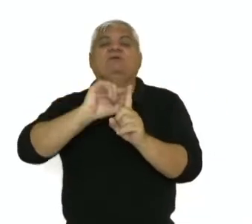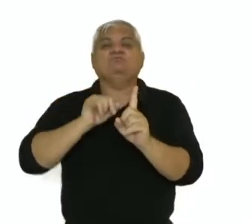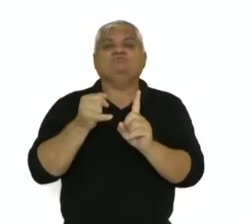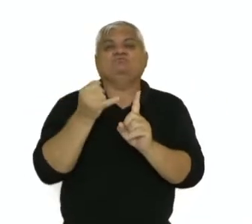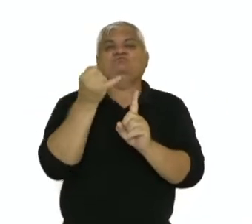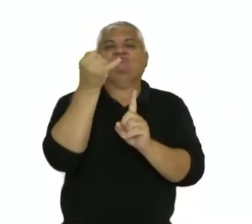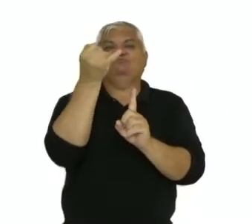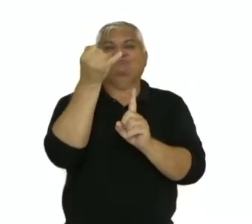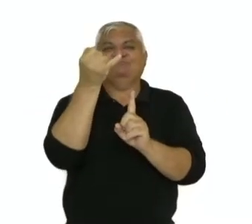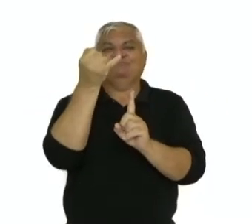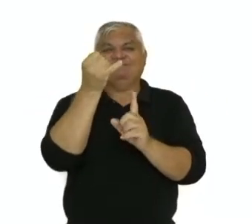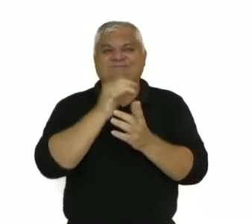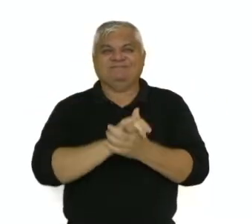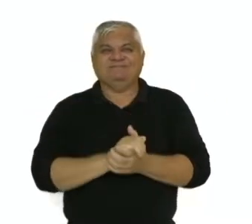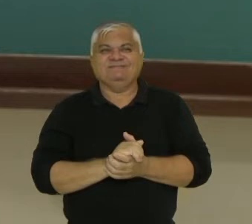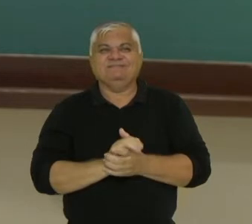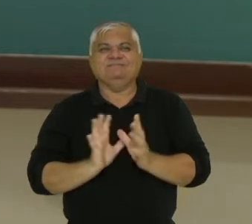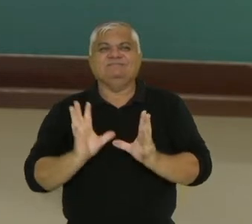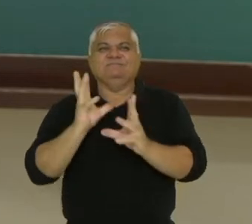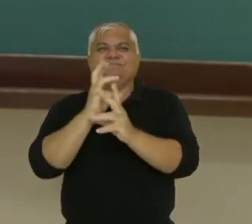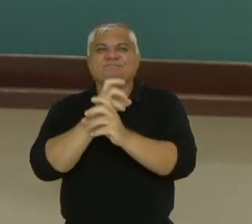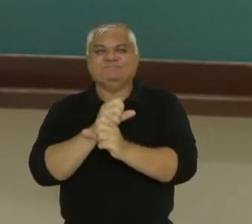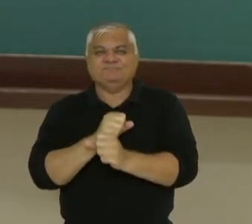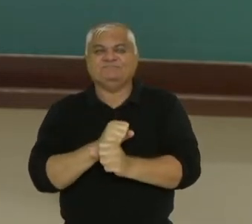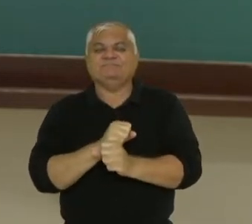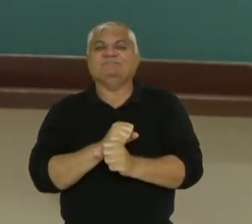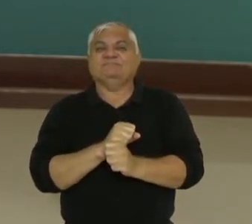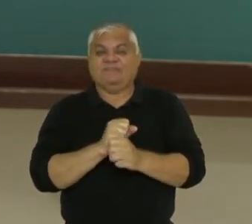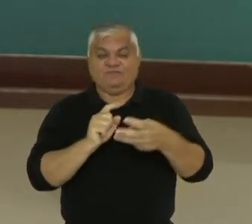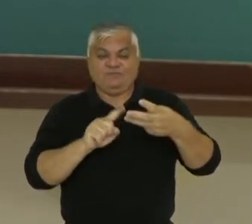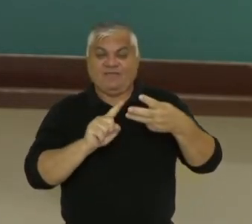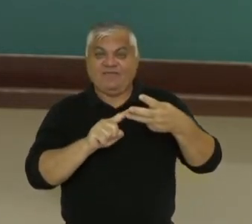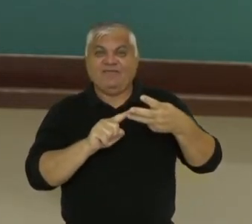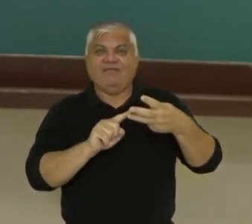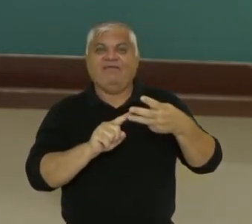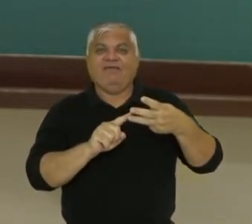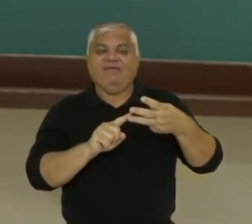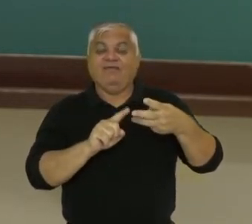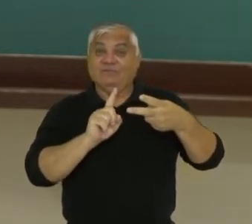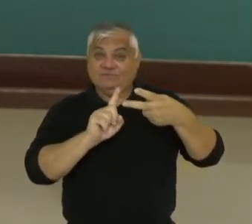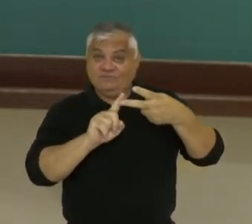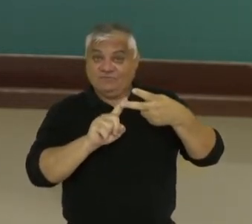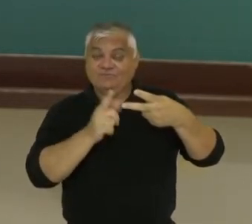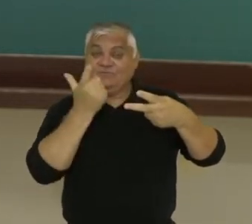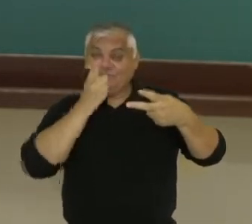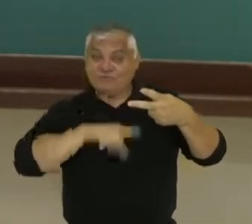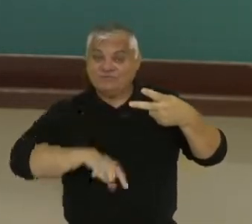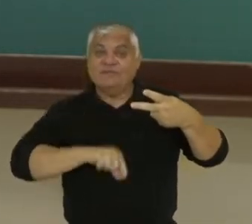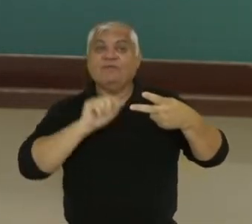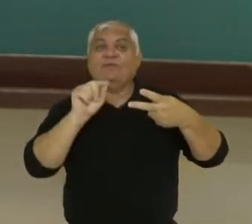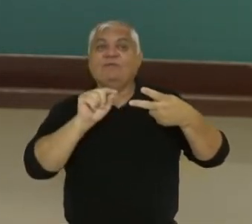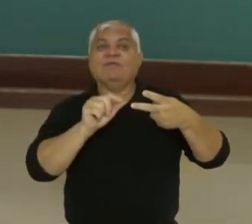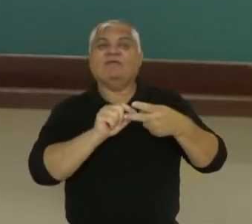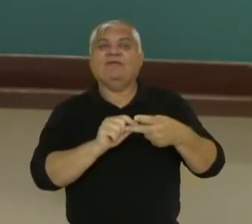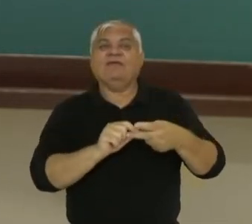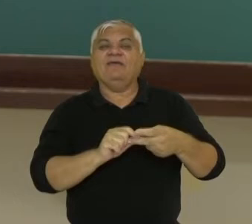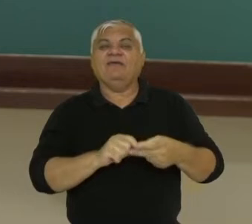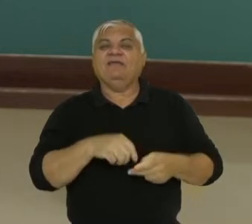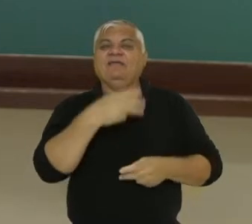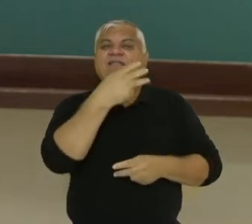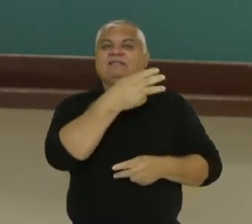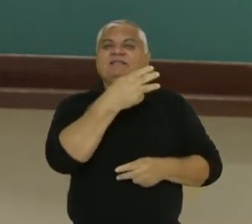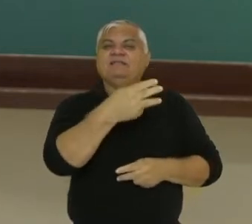que rendeu no primeiro ano. Ou seja, no segundo ano eu vou pegar o capital que eu tinha no primeiro ano, que é